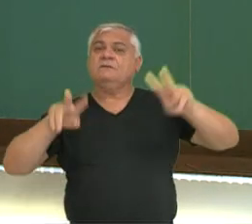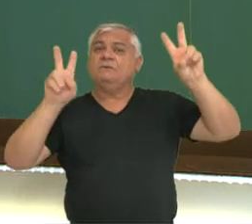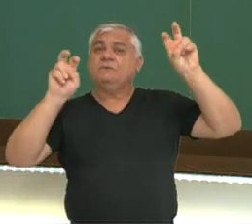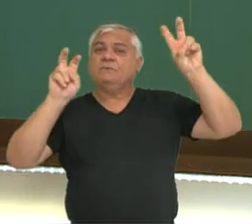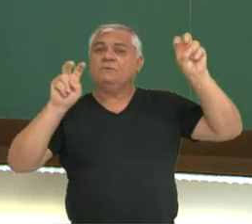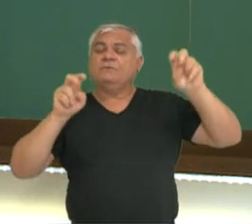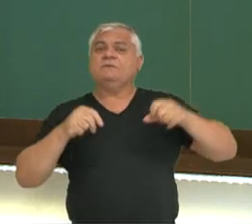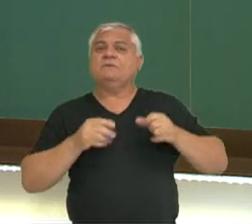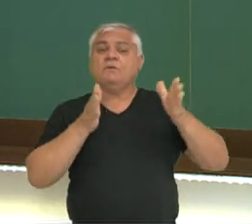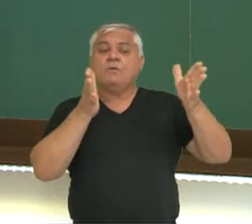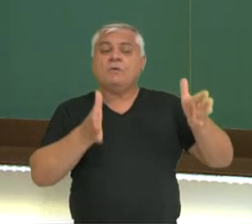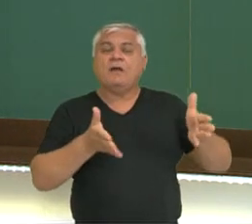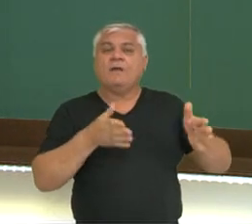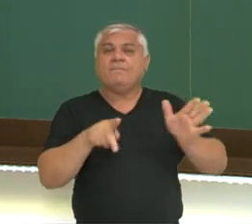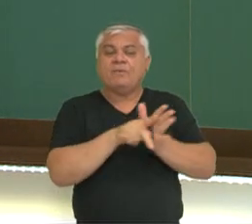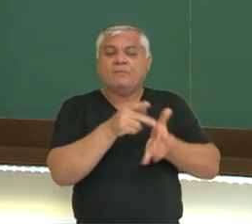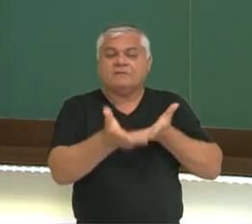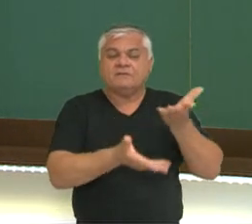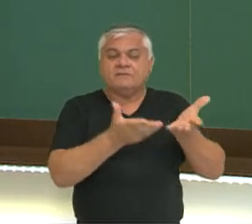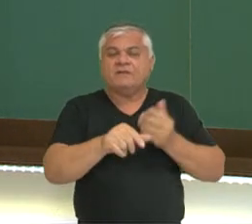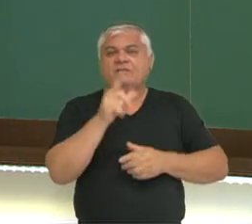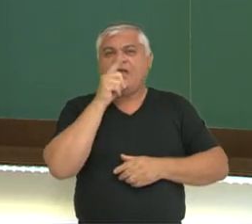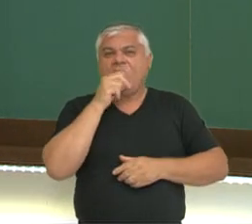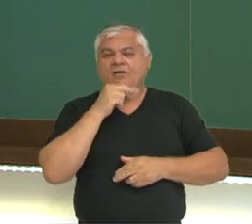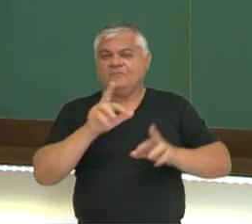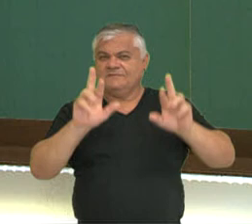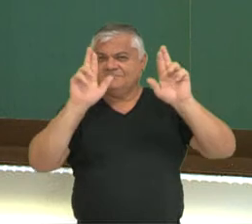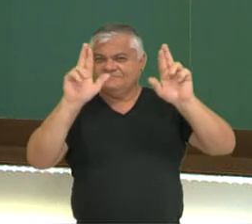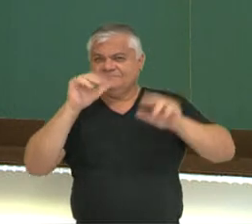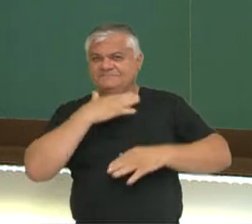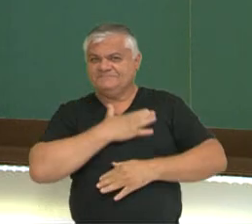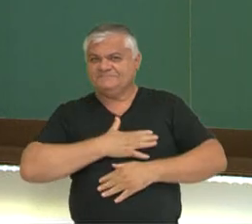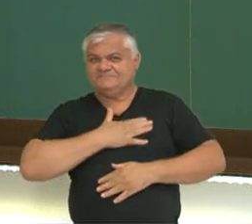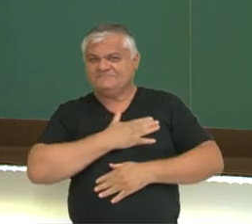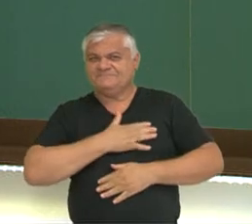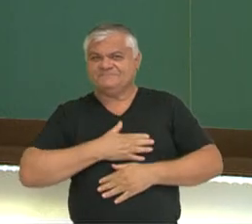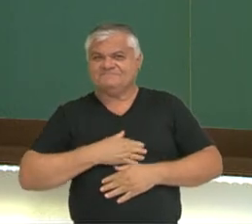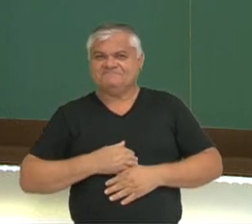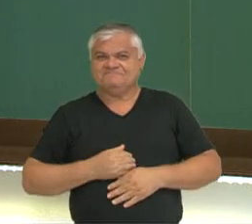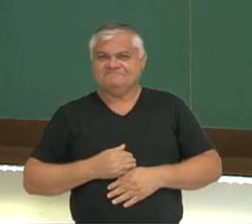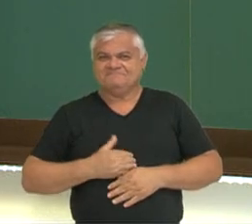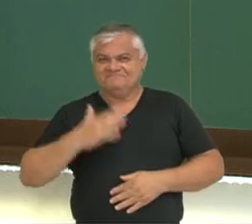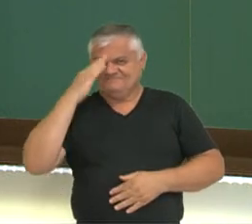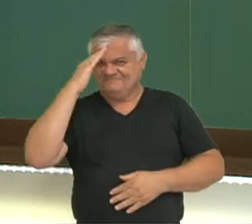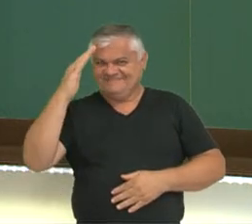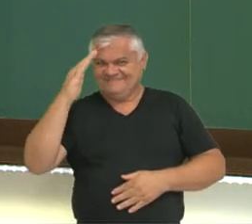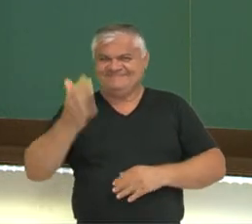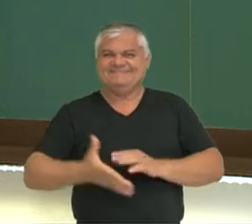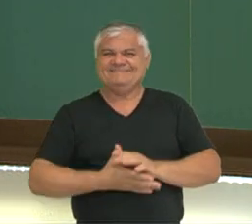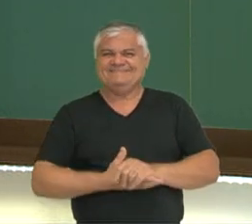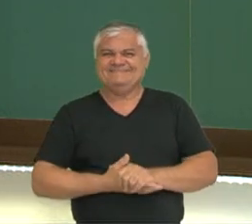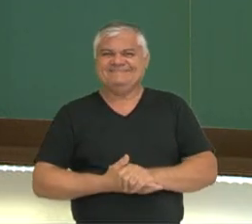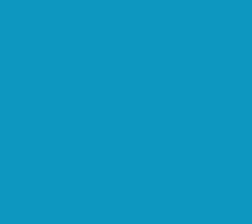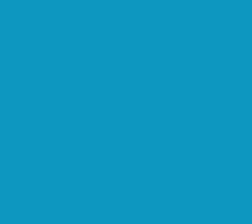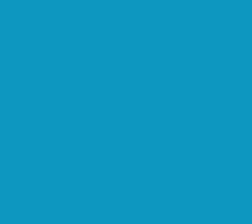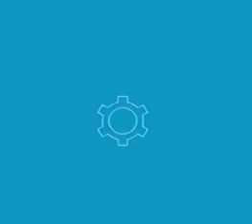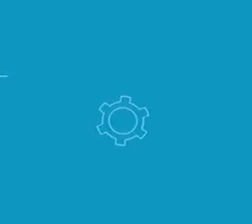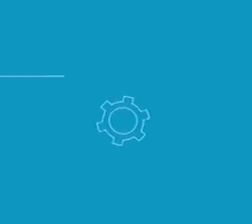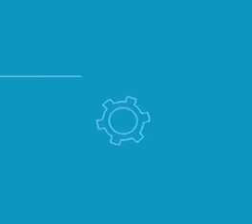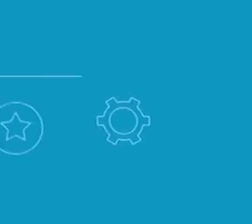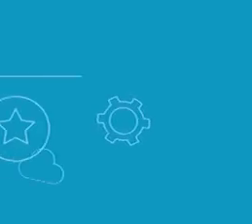falamos sobre estação de tratamento de água espero que vocês tenham gostado um até breve